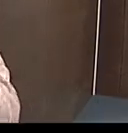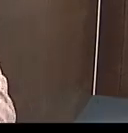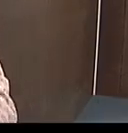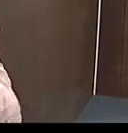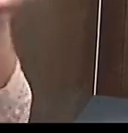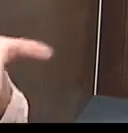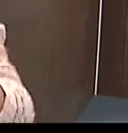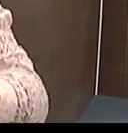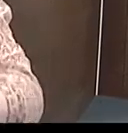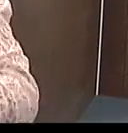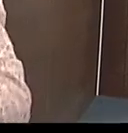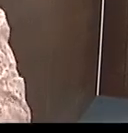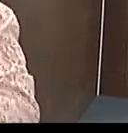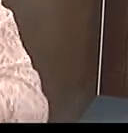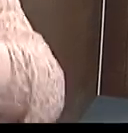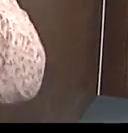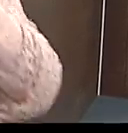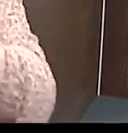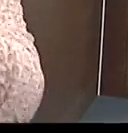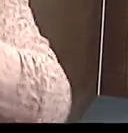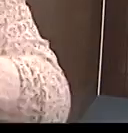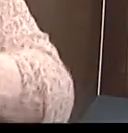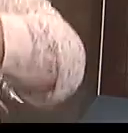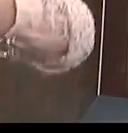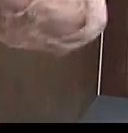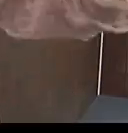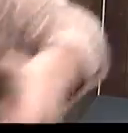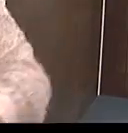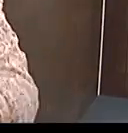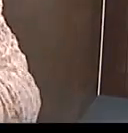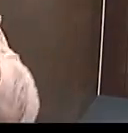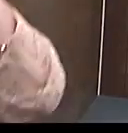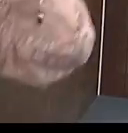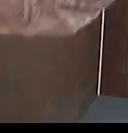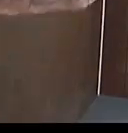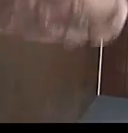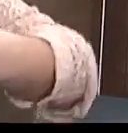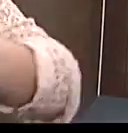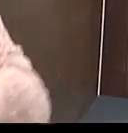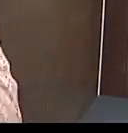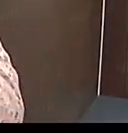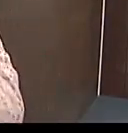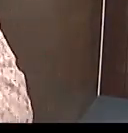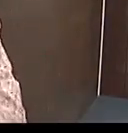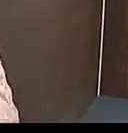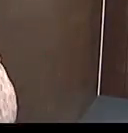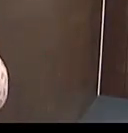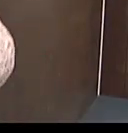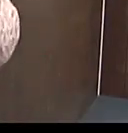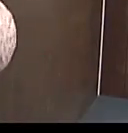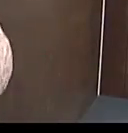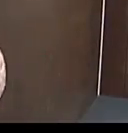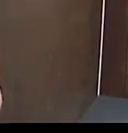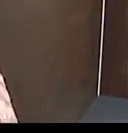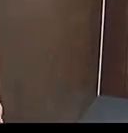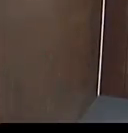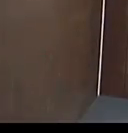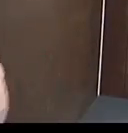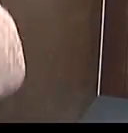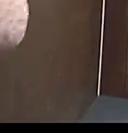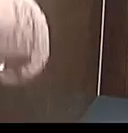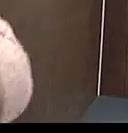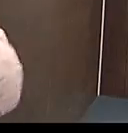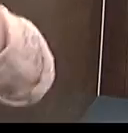E as nossas lutas nos imprimem em conhecimento, como por exemplo o reconhecimento da Libras, com a